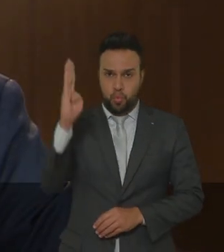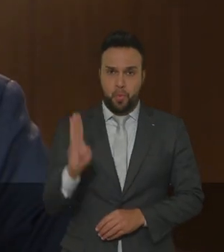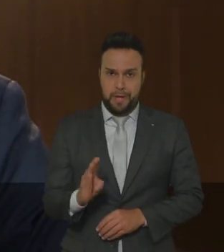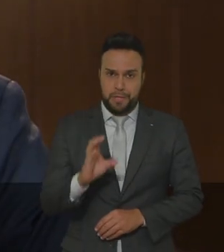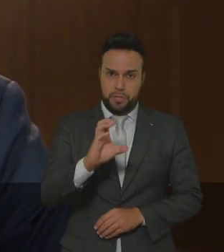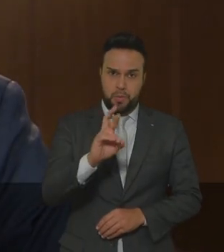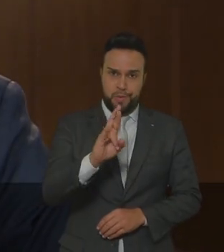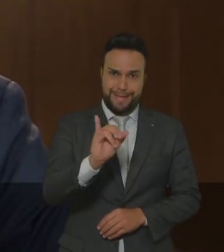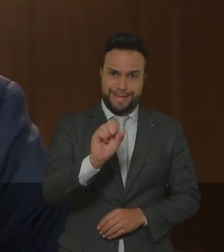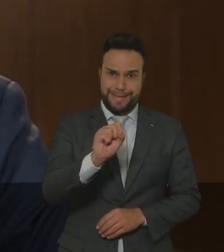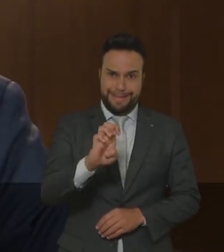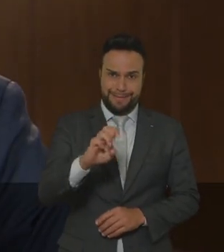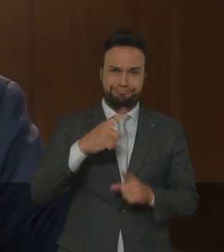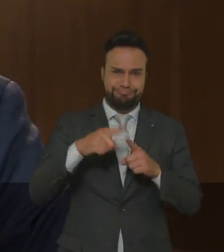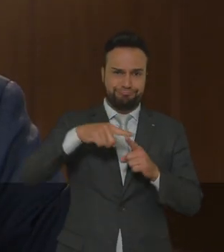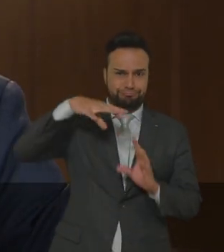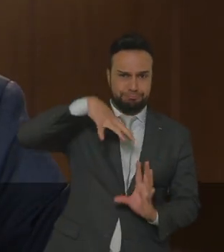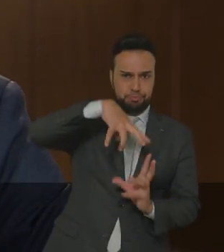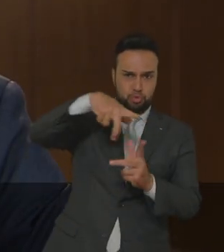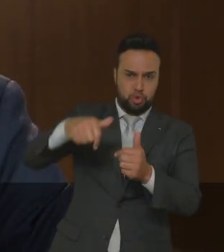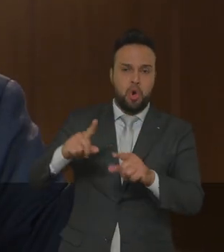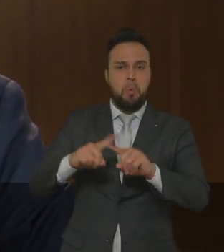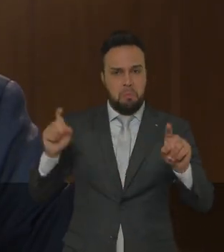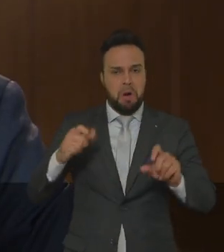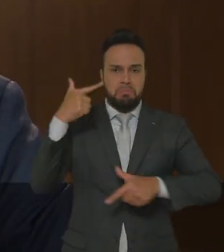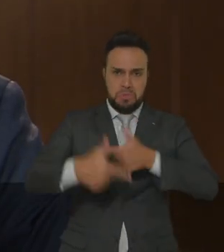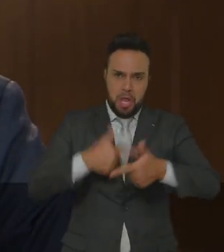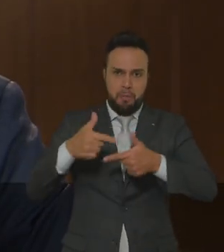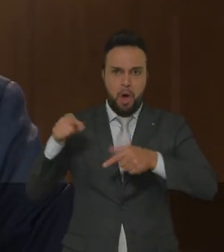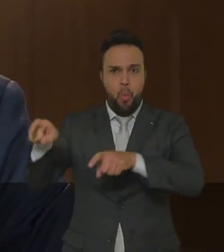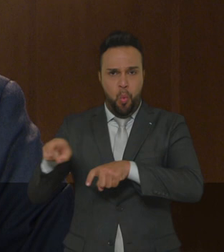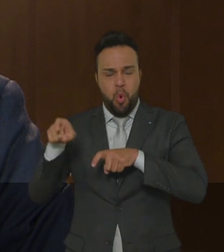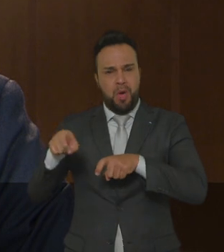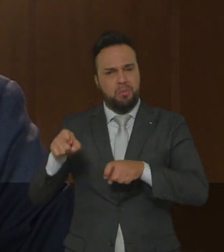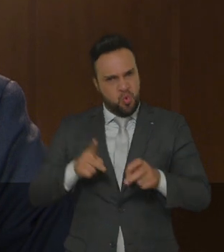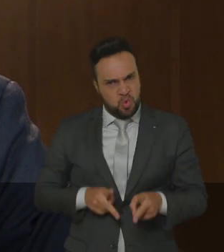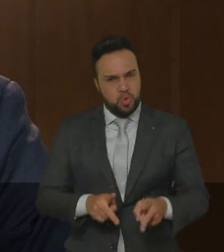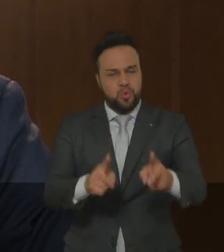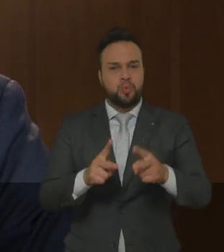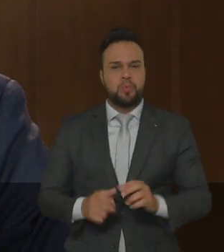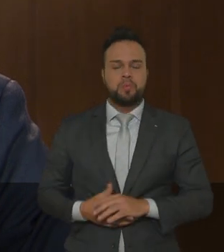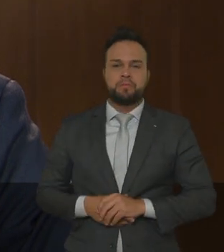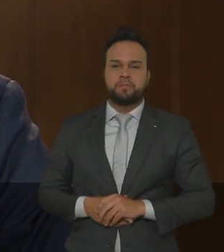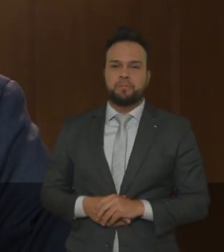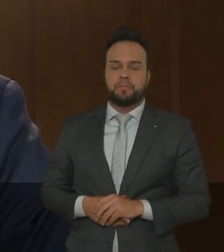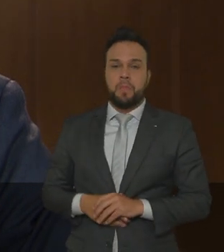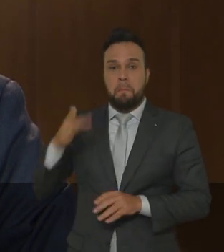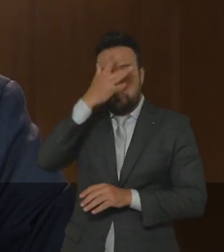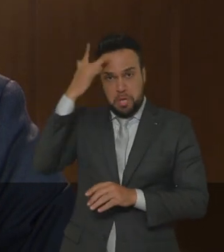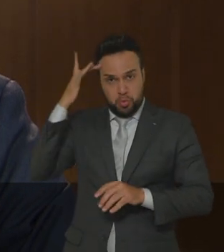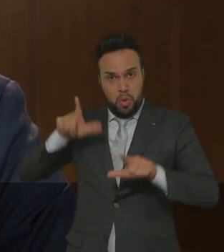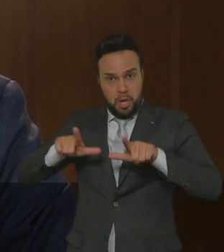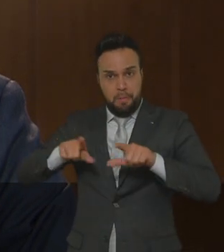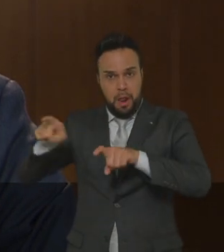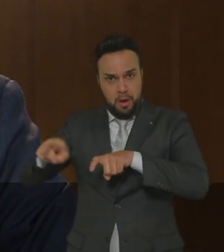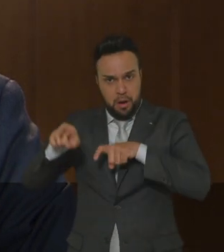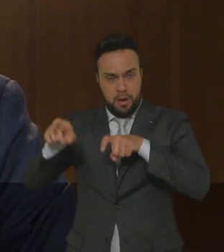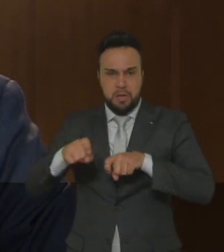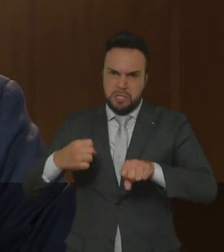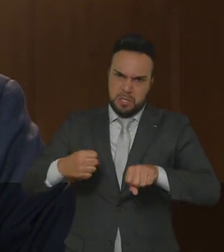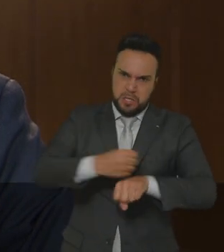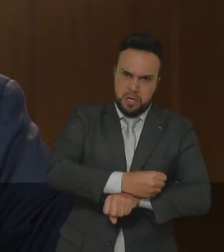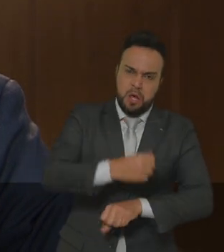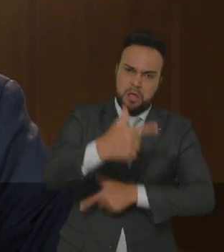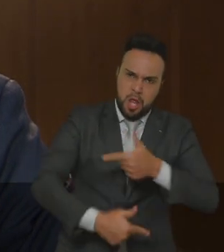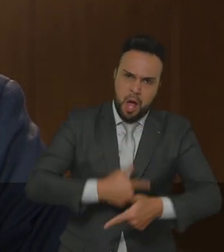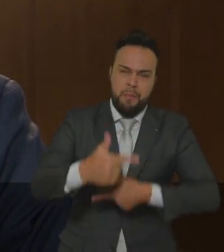no Brasil apesar da crise mundial a produção rural não parou o homem do campo trabalhou